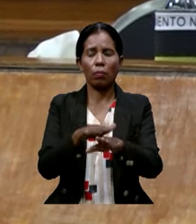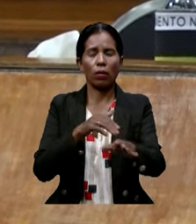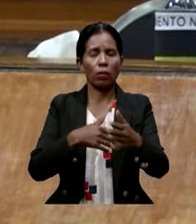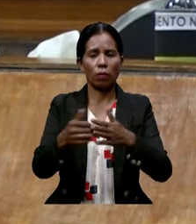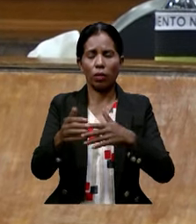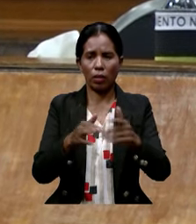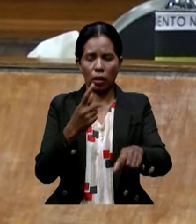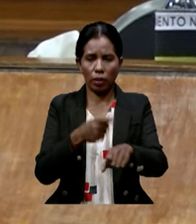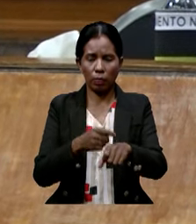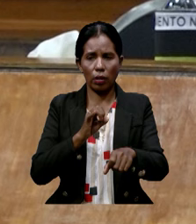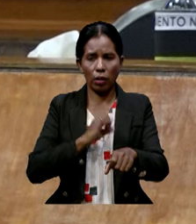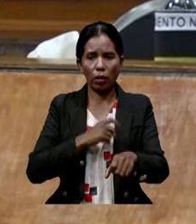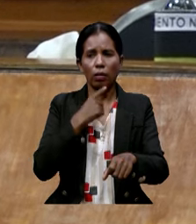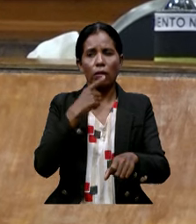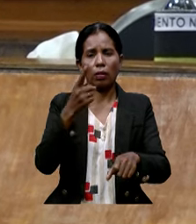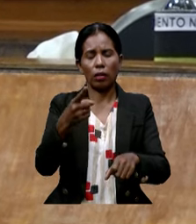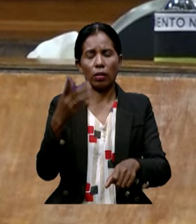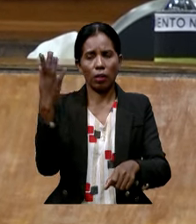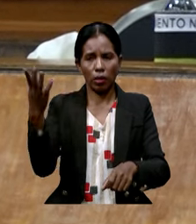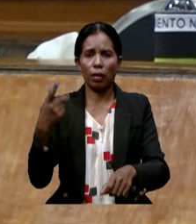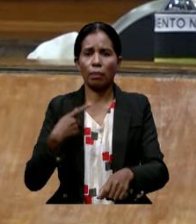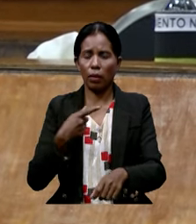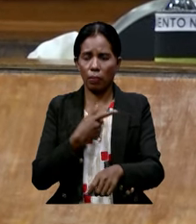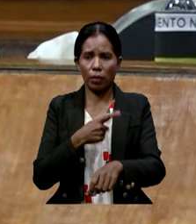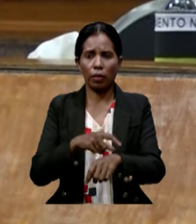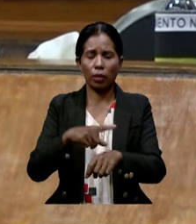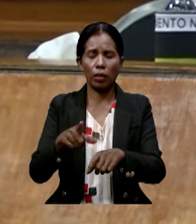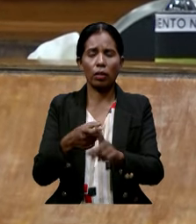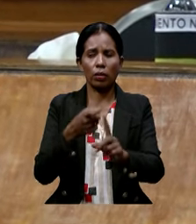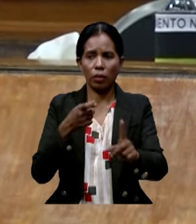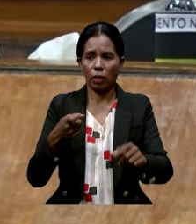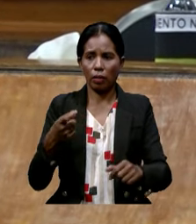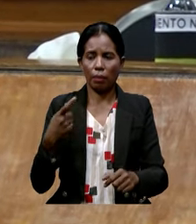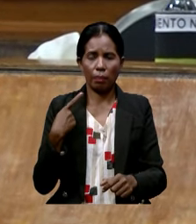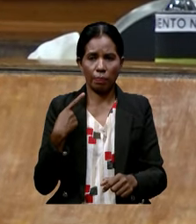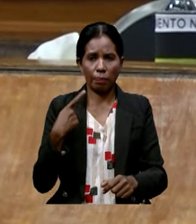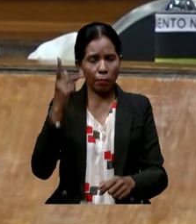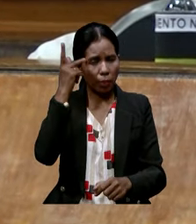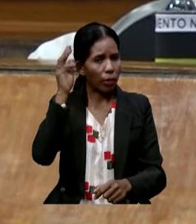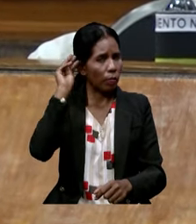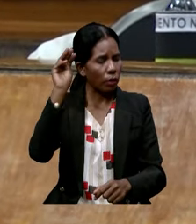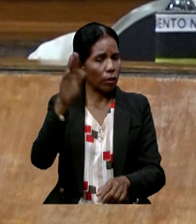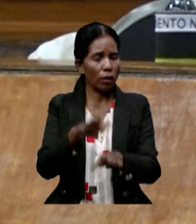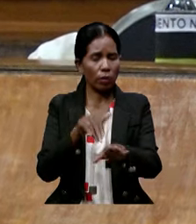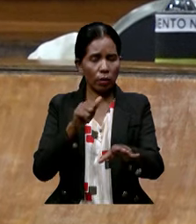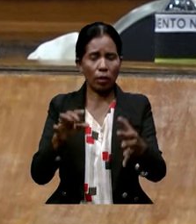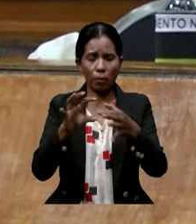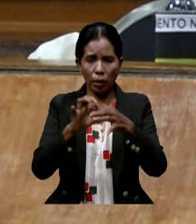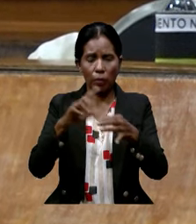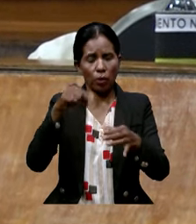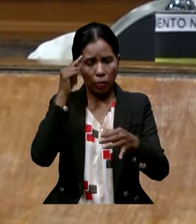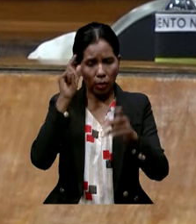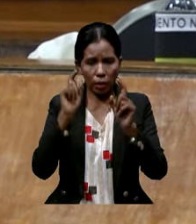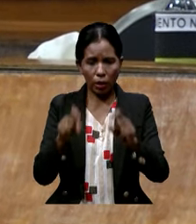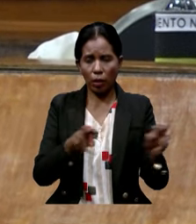tempo hau pronuncio ne iha parlamento ne orientação sua excelência primeiro ministro Niang atu bolo e membro do governo sirap tem que